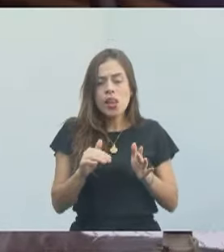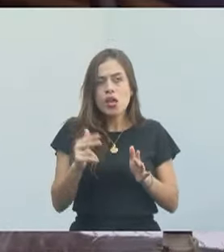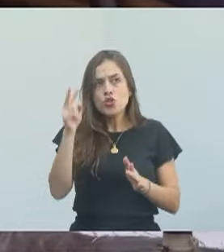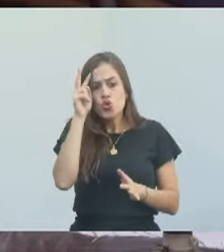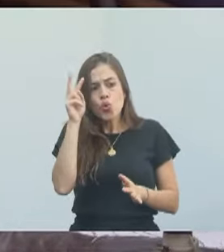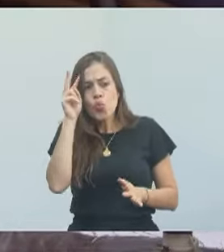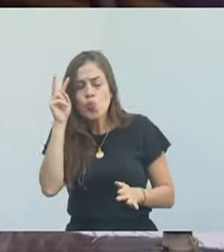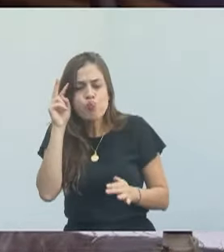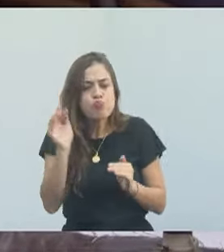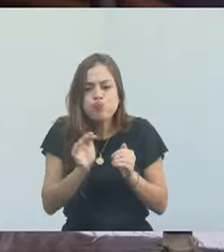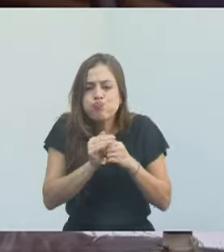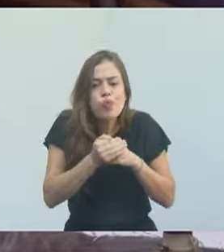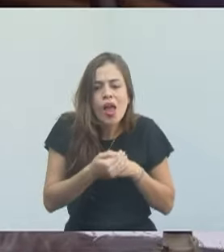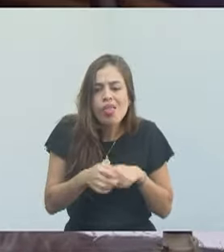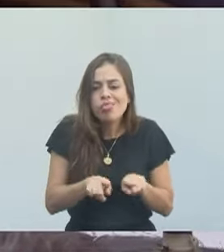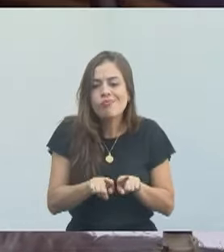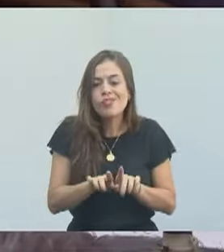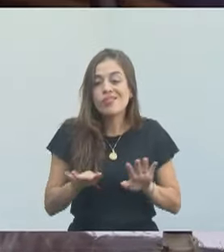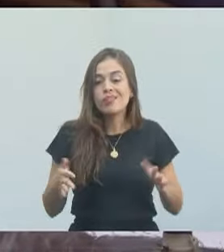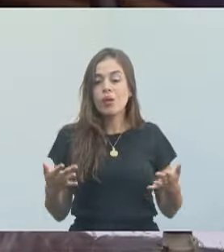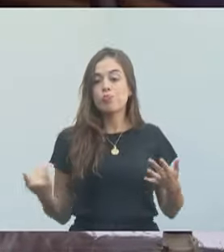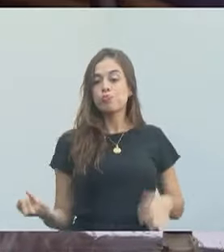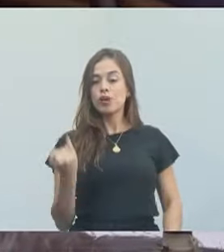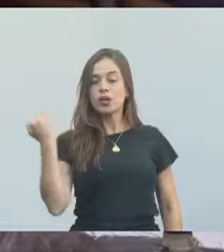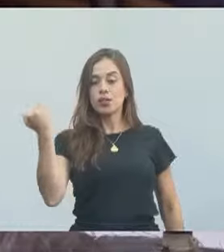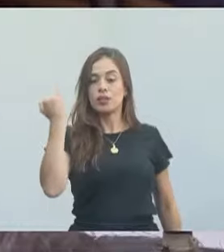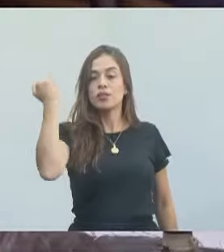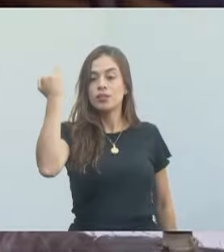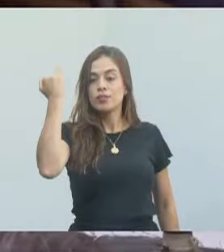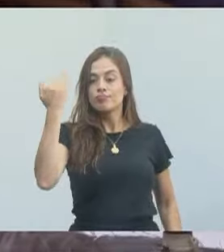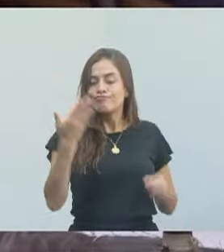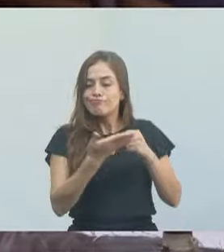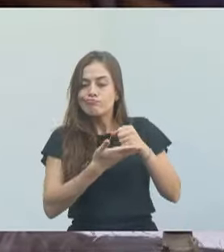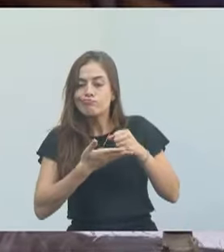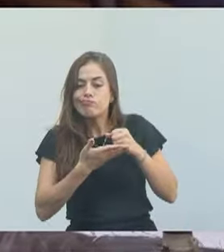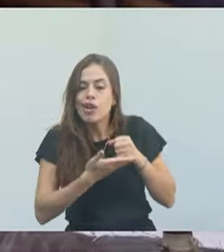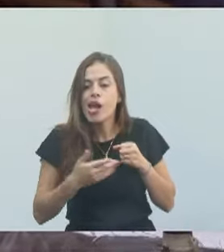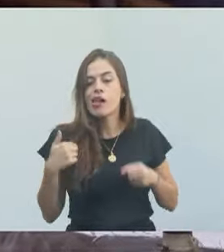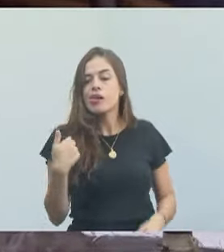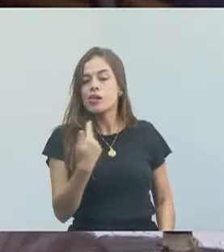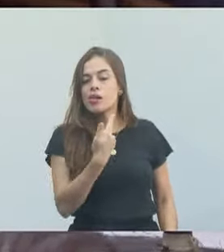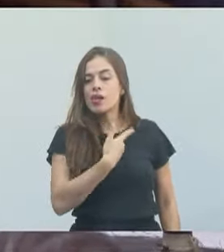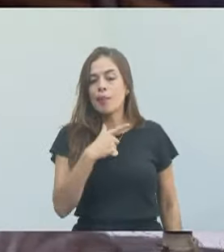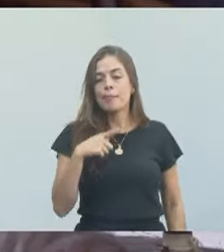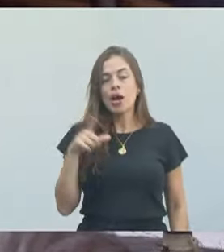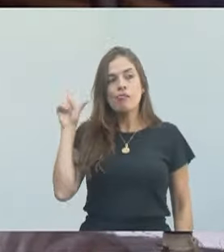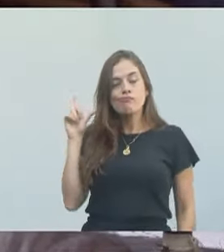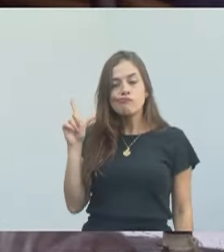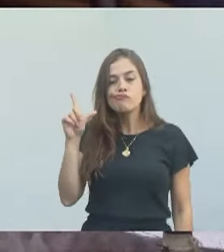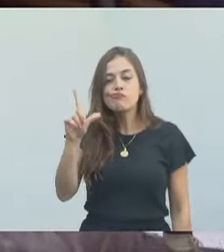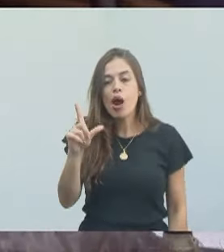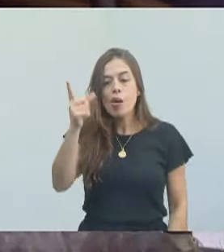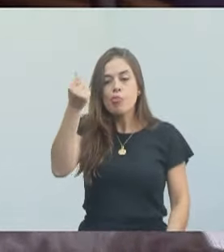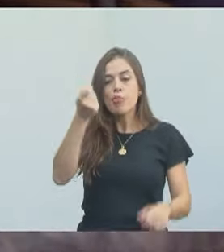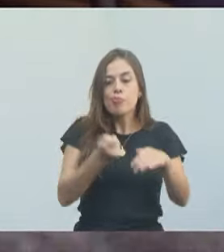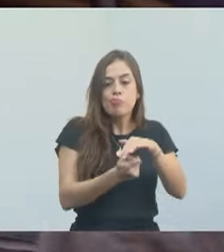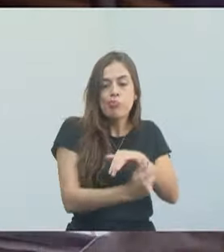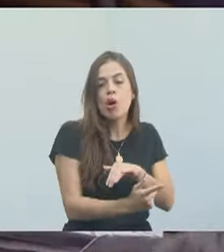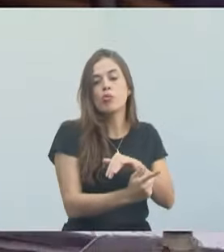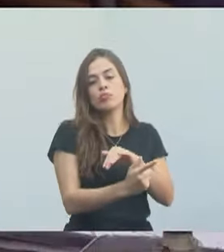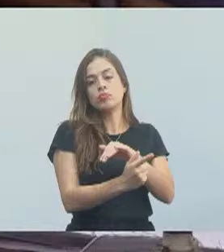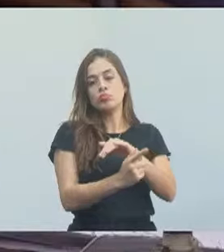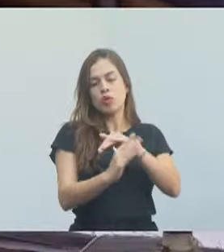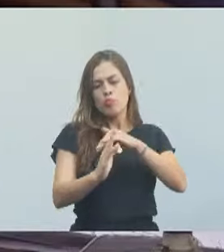história, não é? Então, acho que é fundamental que a gente consiga aplicar mais recursos para que a